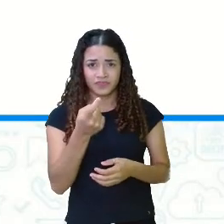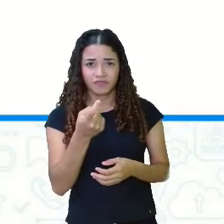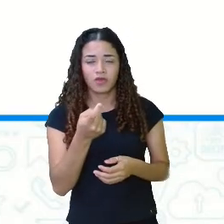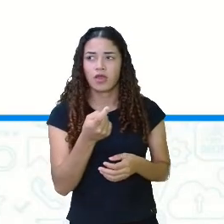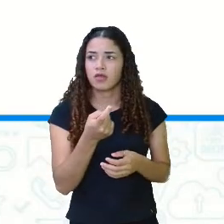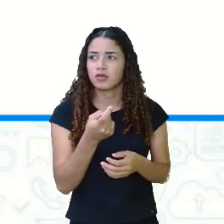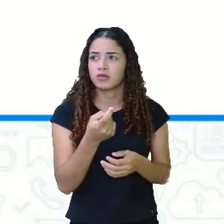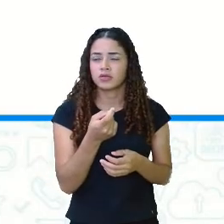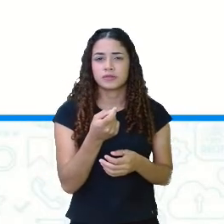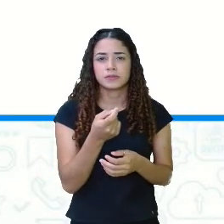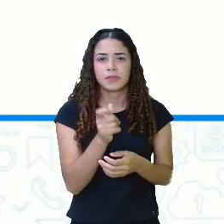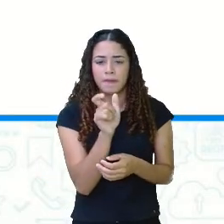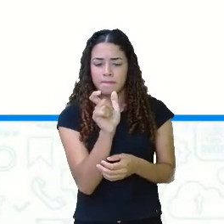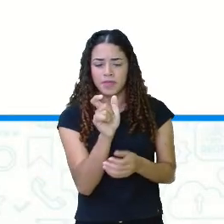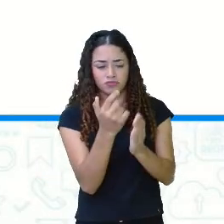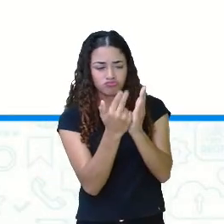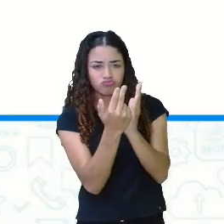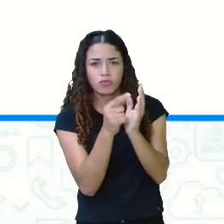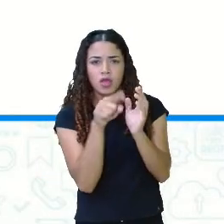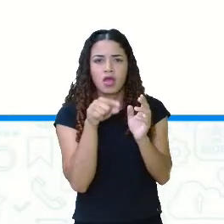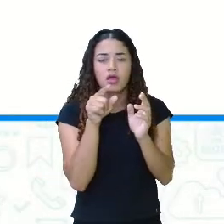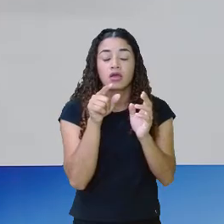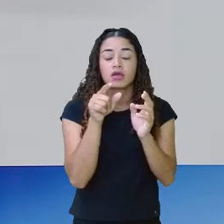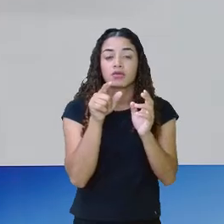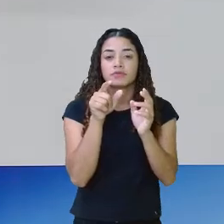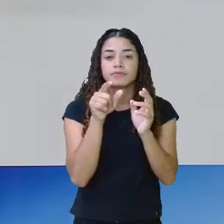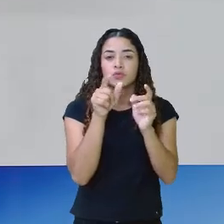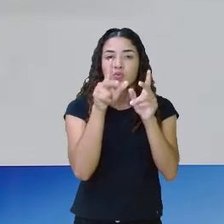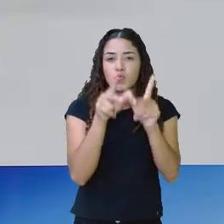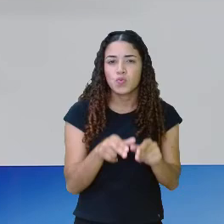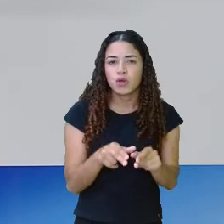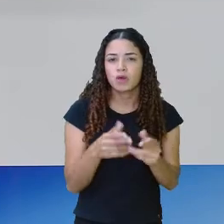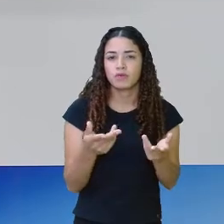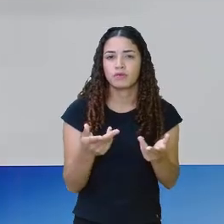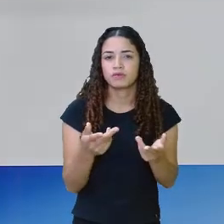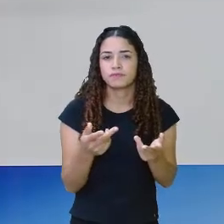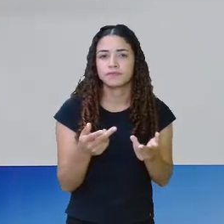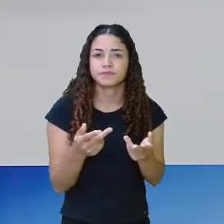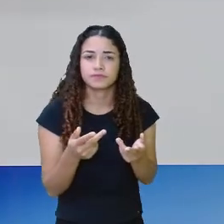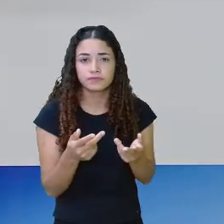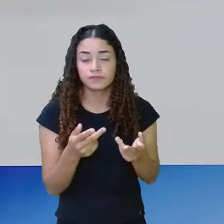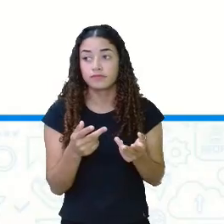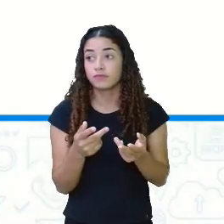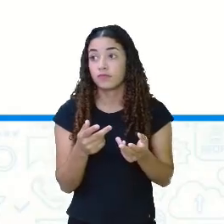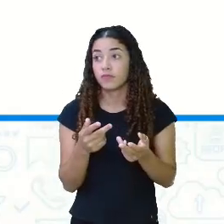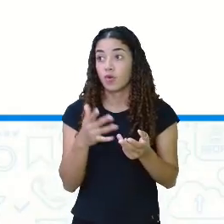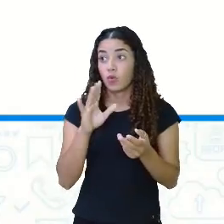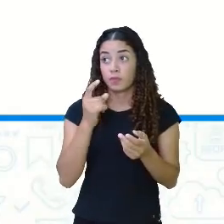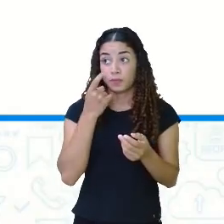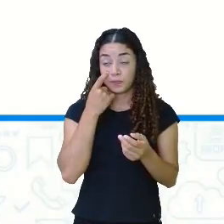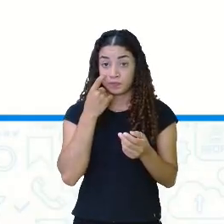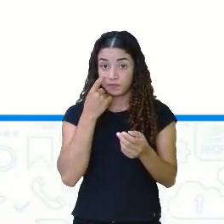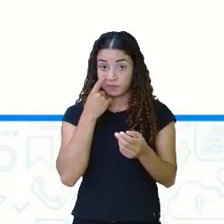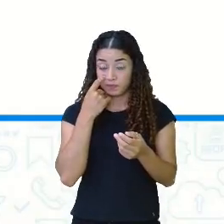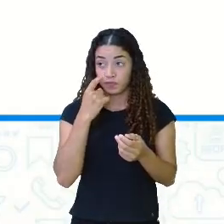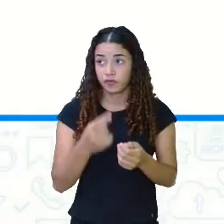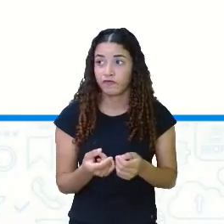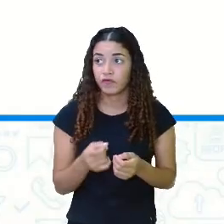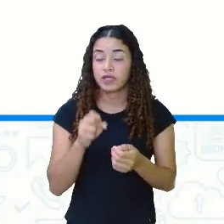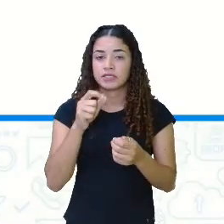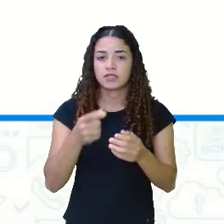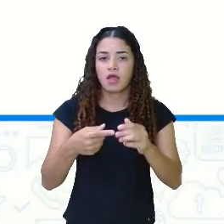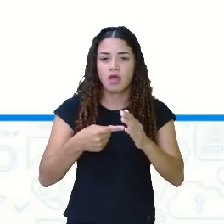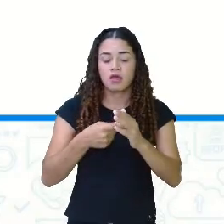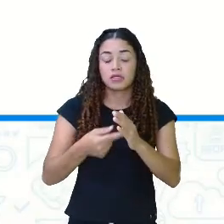né, que são esses 2 tracinhos, só para caráter de informação mesmo. O que está antes do sinal de